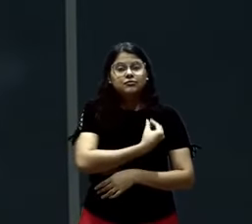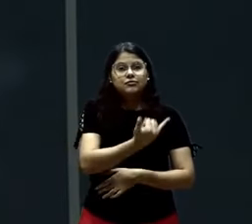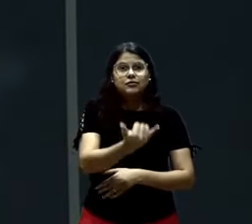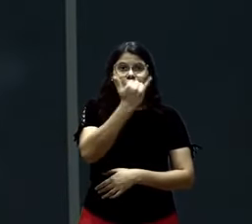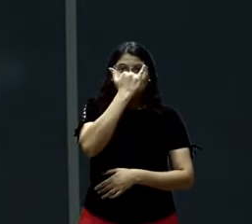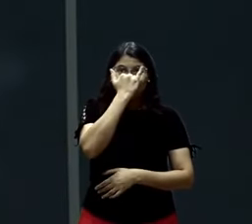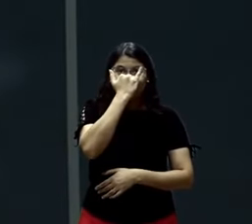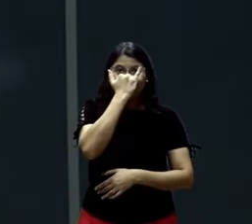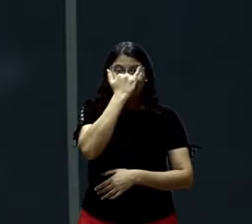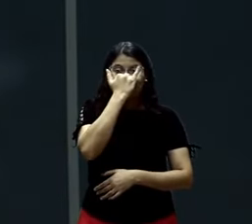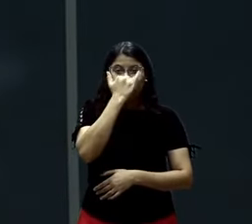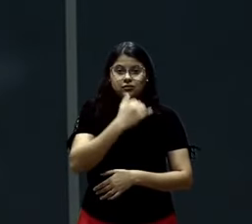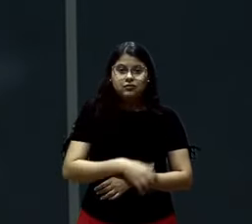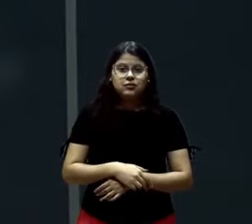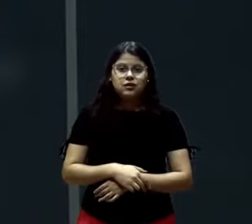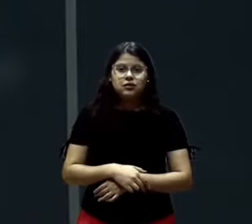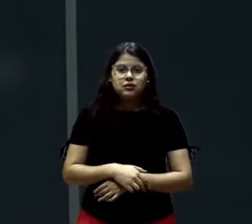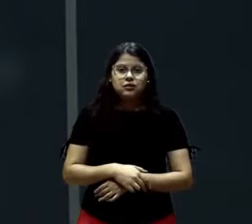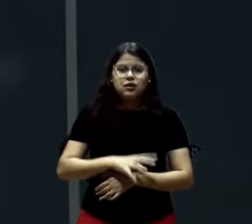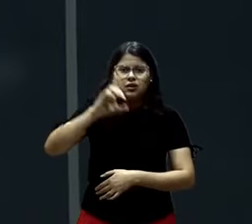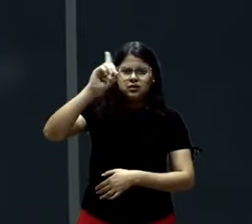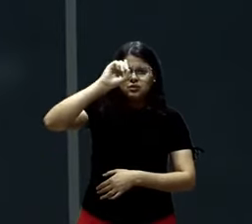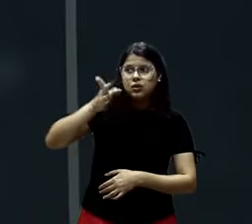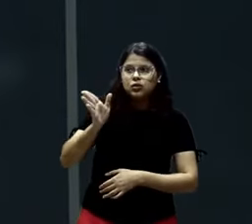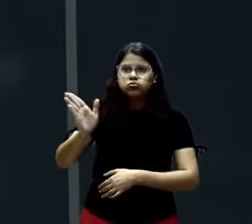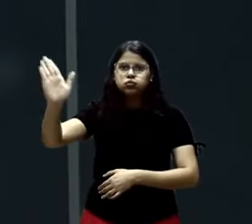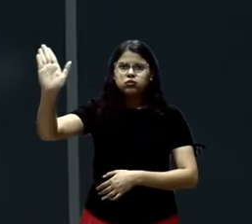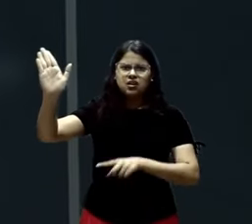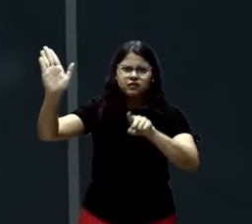Quer ir para o lado diferente do que Deus mandou? Fique à vontade.